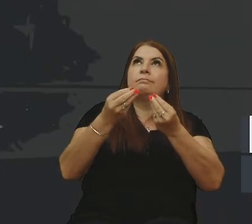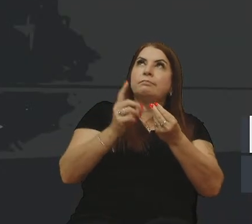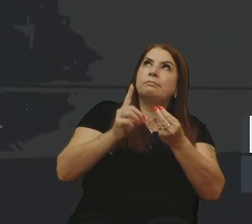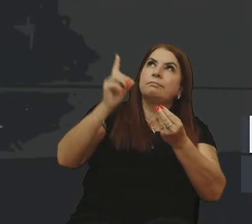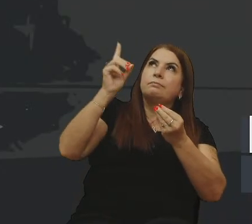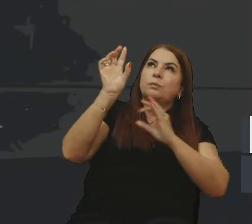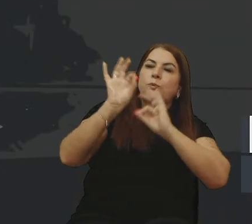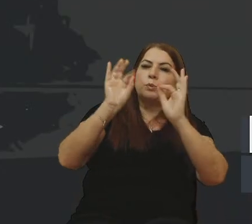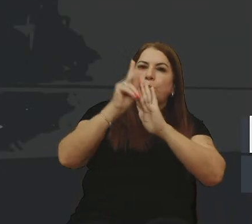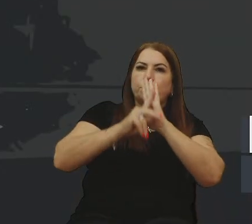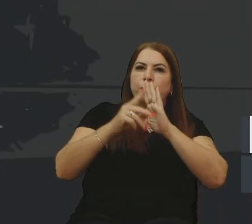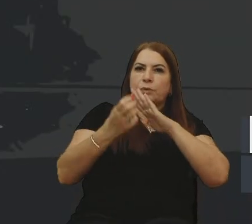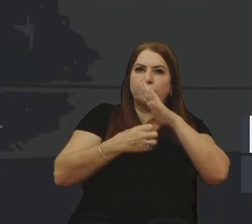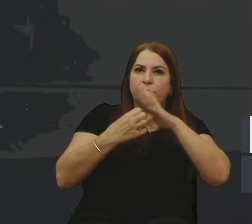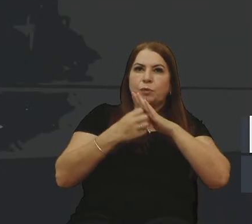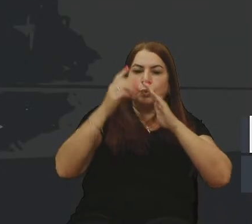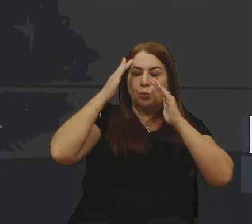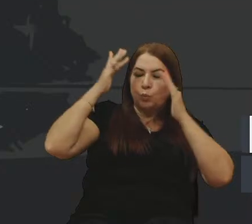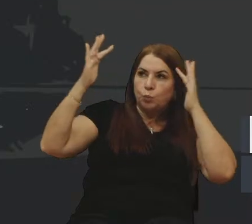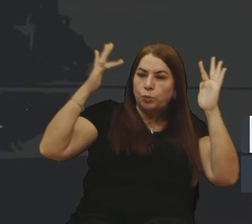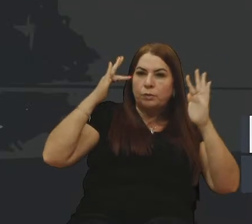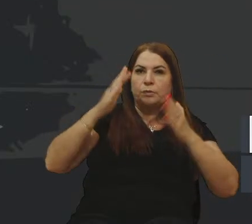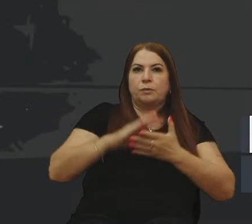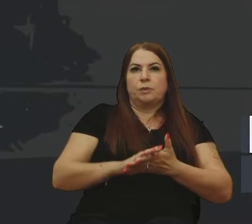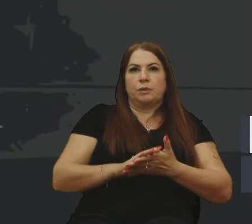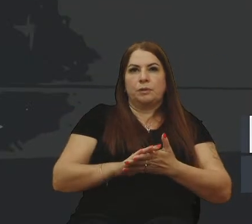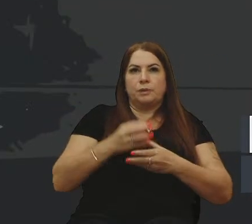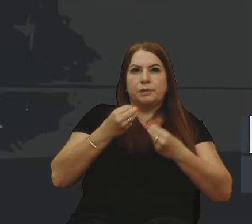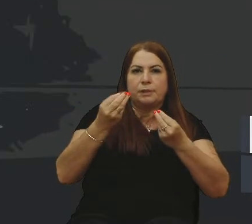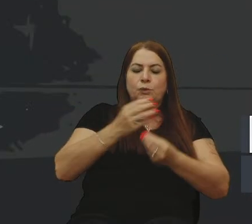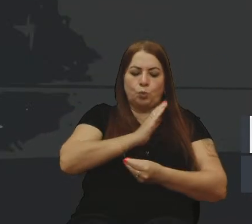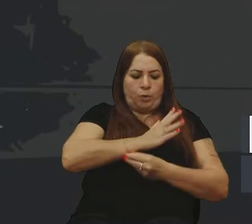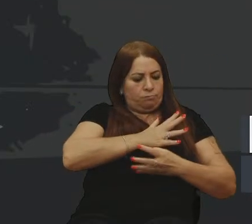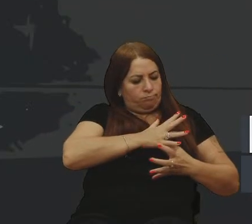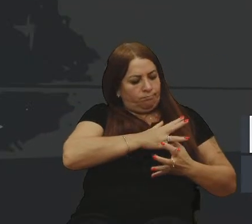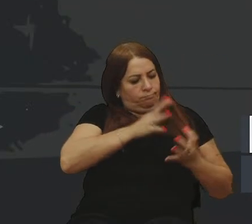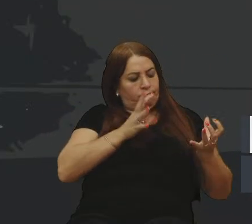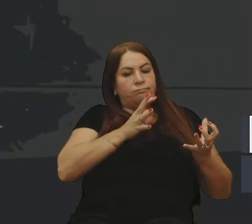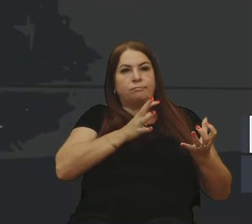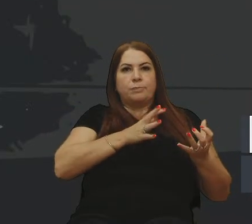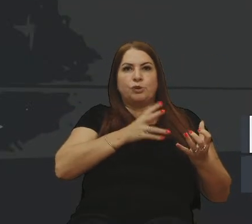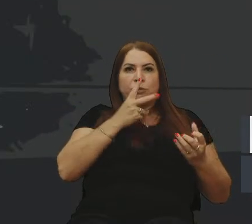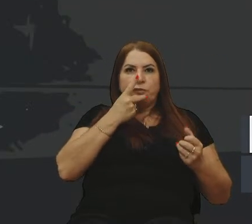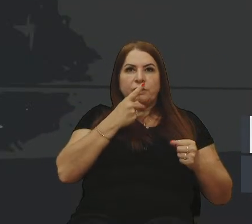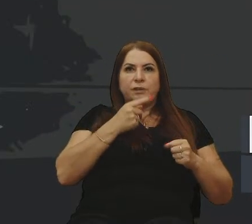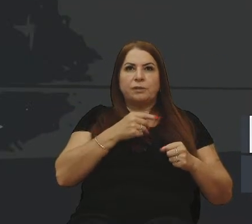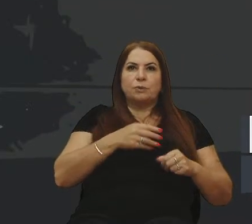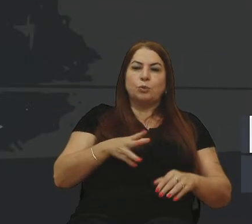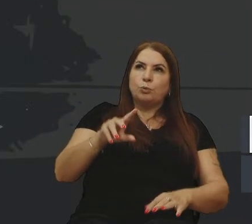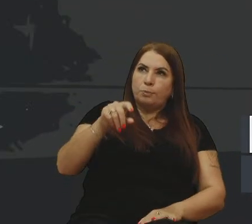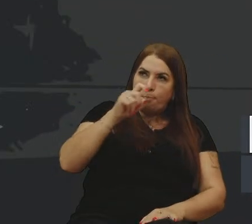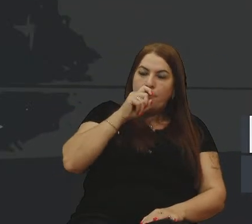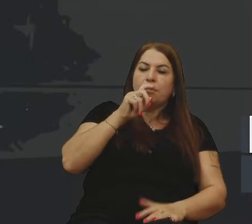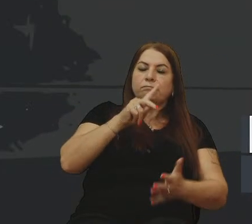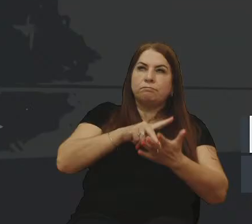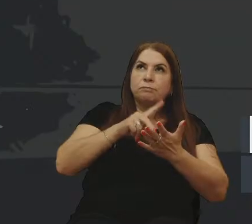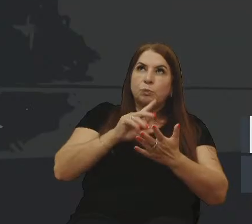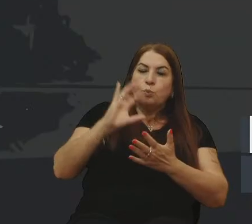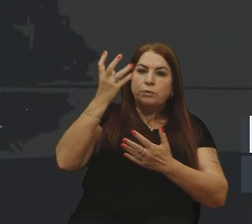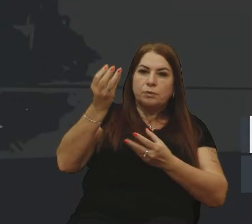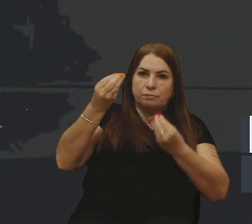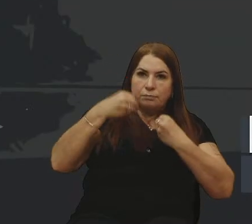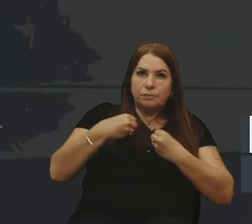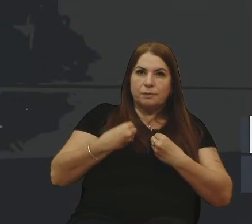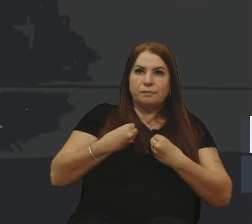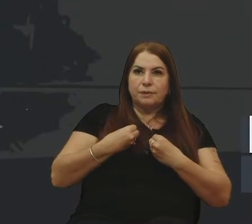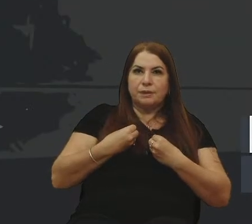planos da sua empresa, os sonhos que você tem. Entrega de coração aberto, assim, como se você estivesse falando com o Pai. E aí, veja acontecer na sua vida.